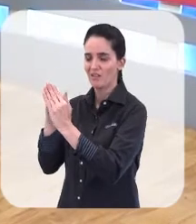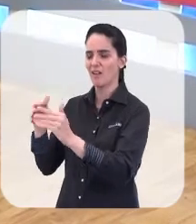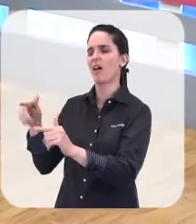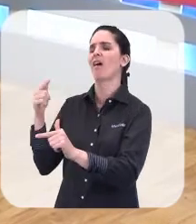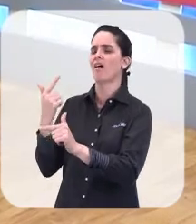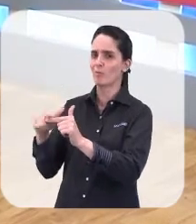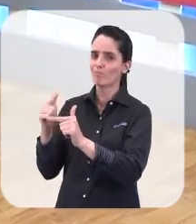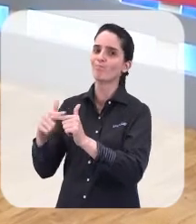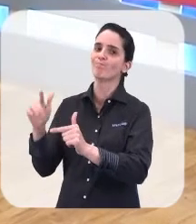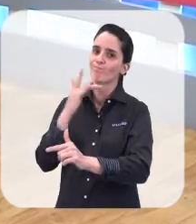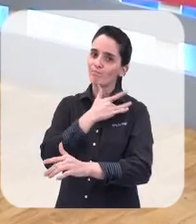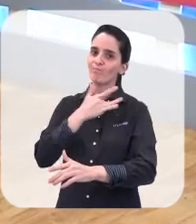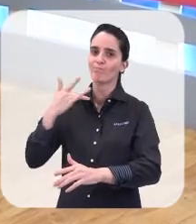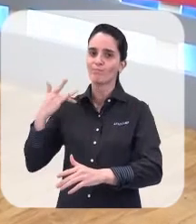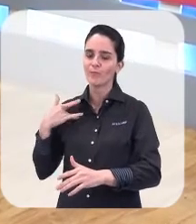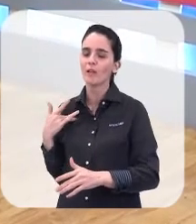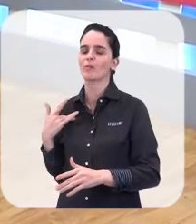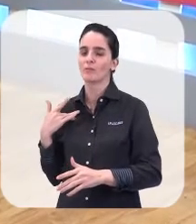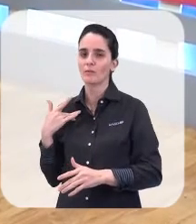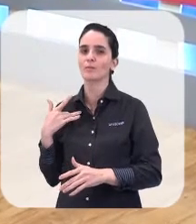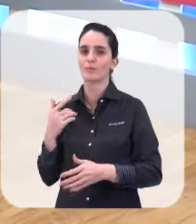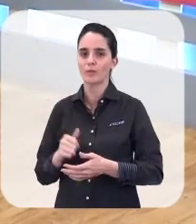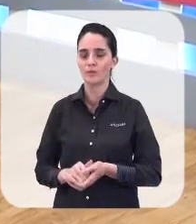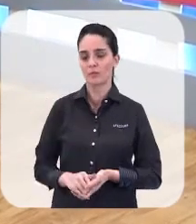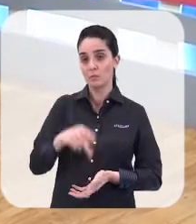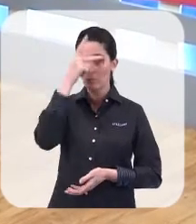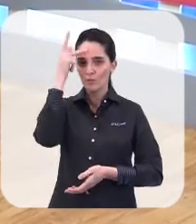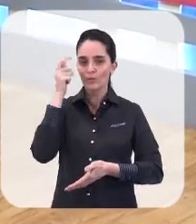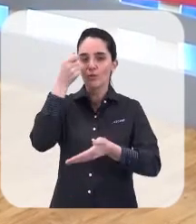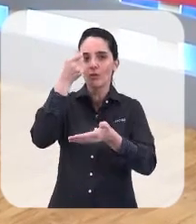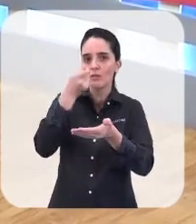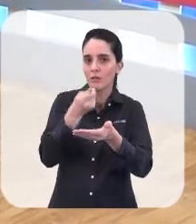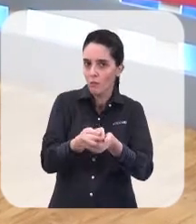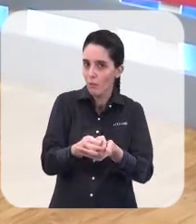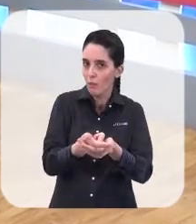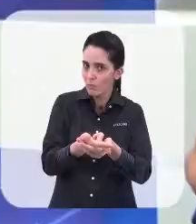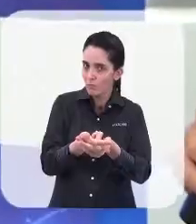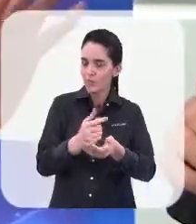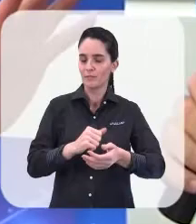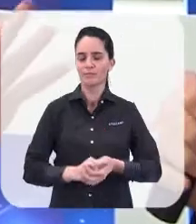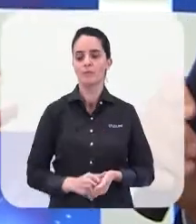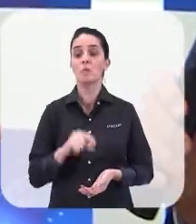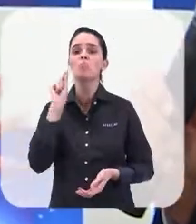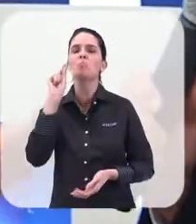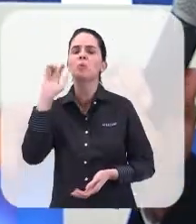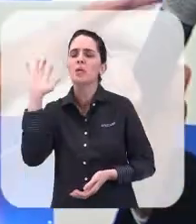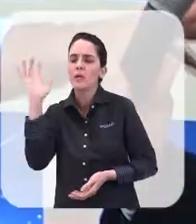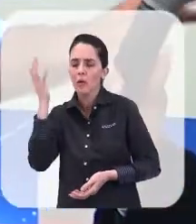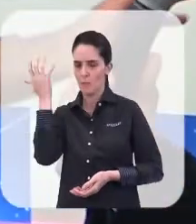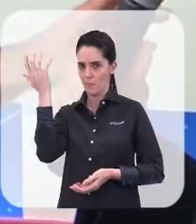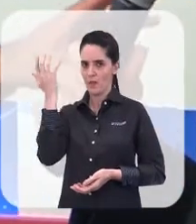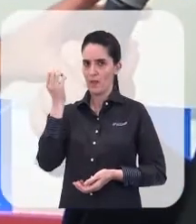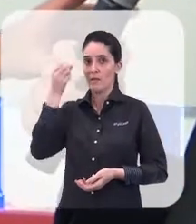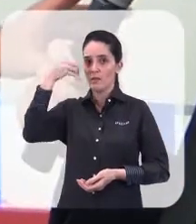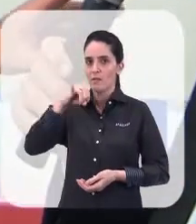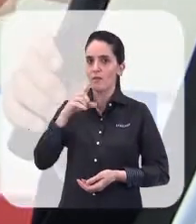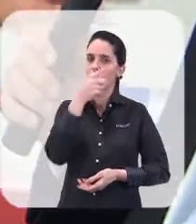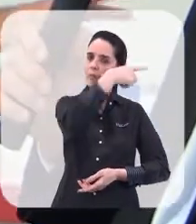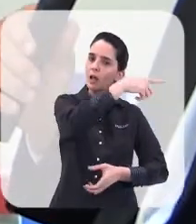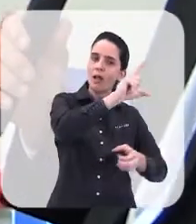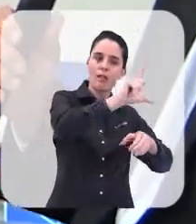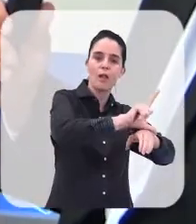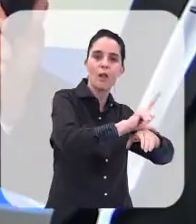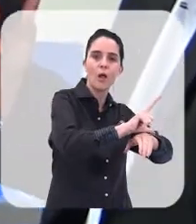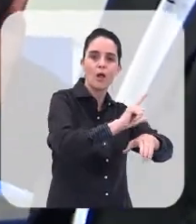de saúde, né, para dentro de casa, no caso do consumidor, né? Nesse sentido, Marcelo, o que acontece, por exemplo, quando eu vou numa loja